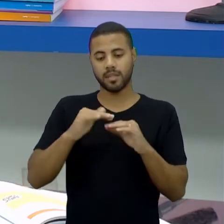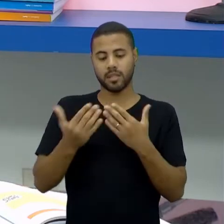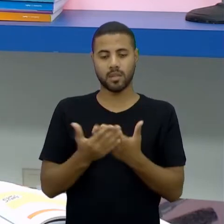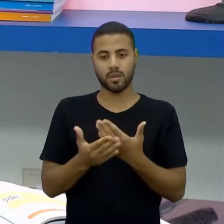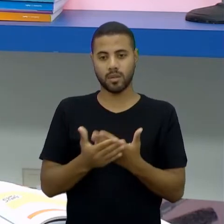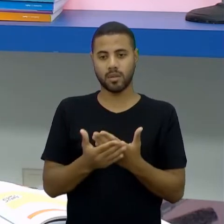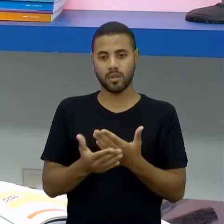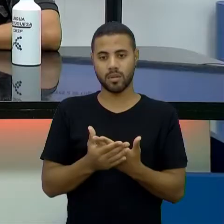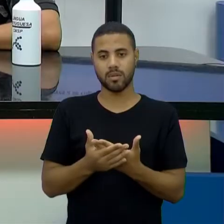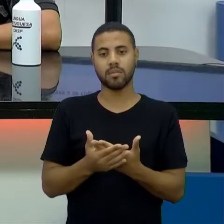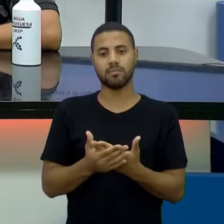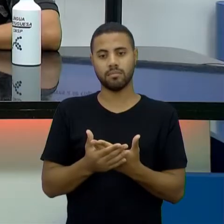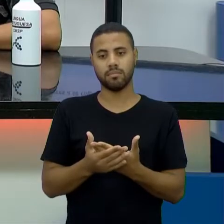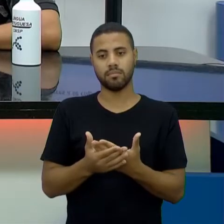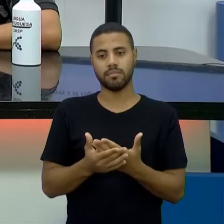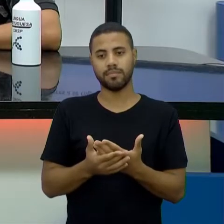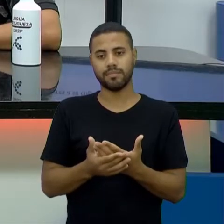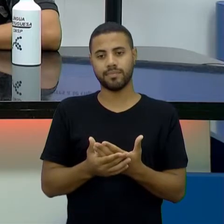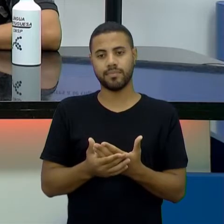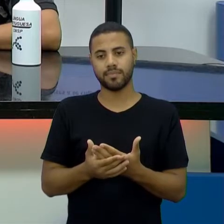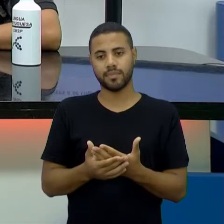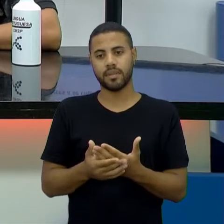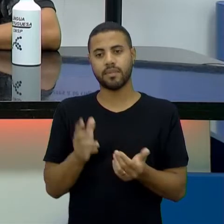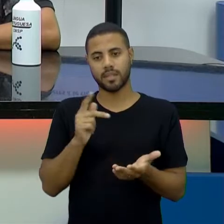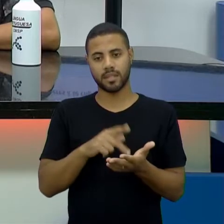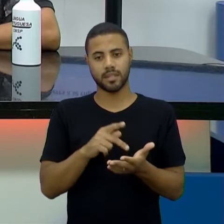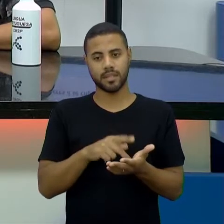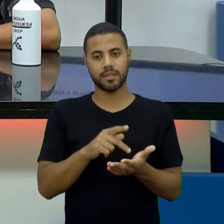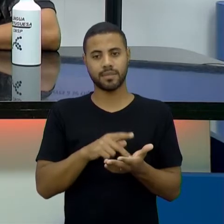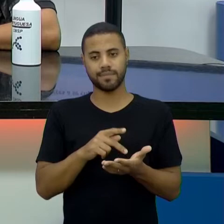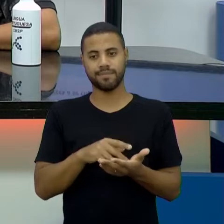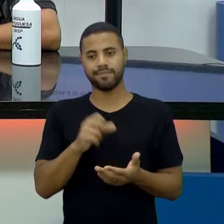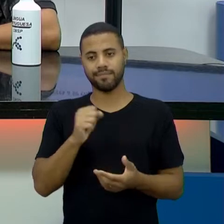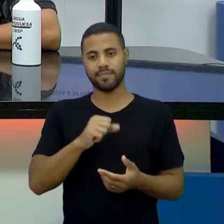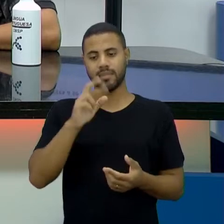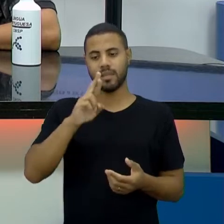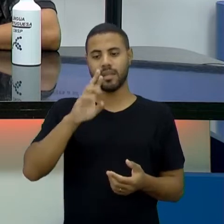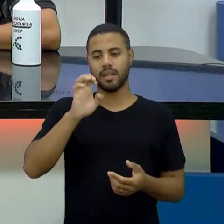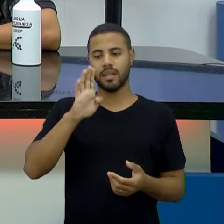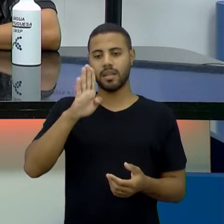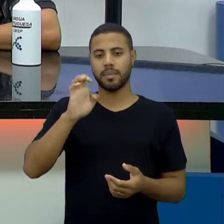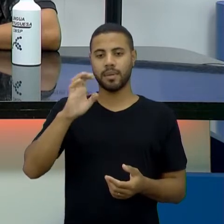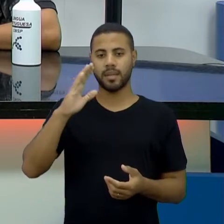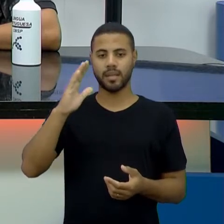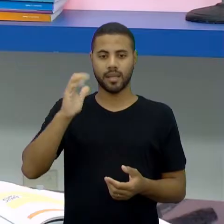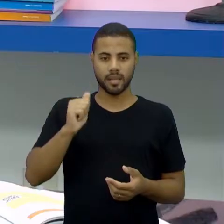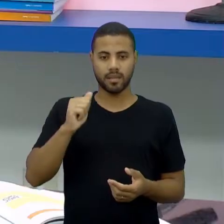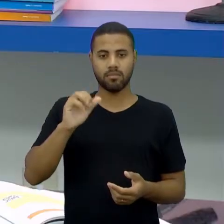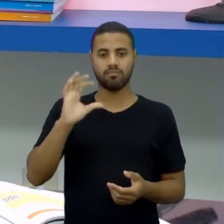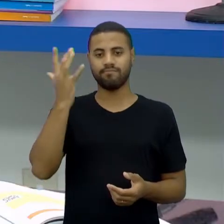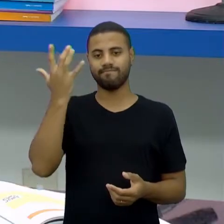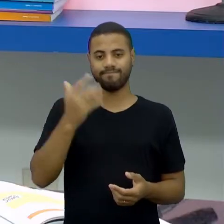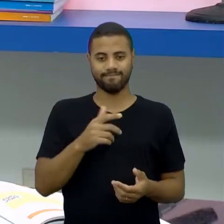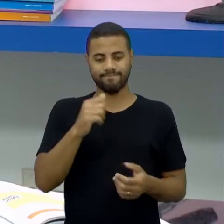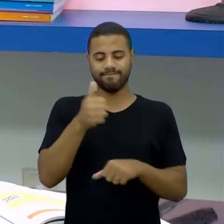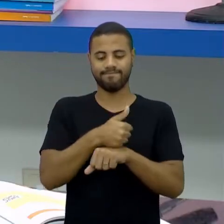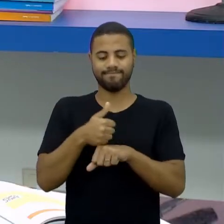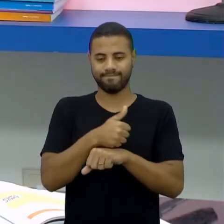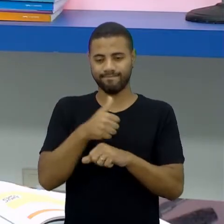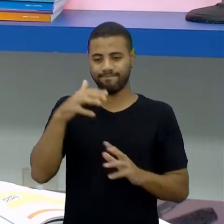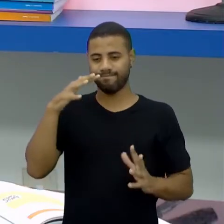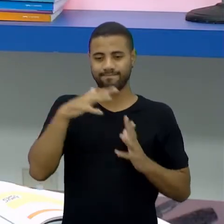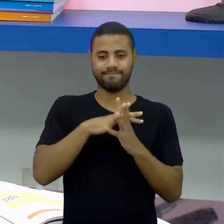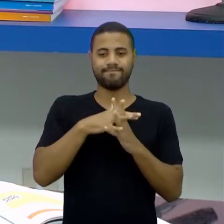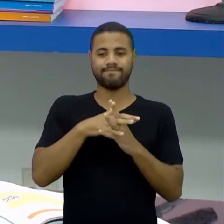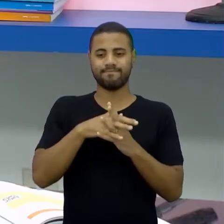tirando a do nado. Não dá, né, gente? Essa aí foi estourar, a Rebeca Andrade, pelo amor de Deus. Mas podemos adaptar a ginástica